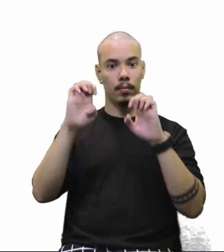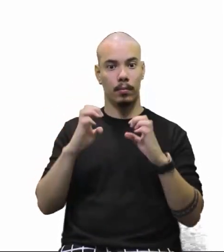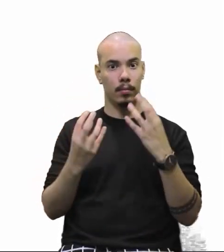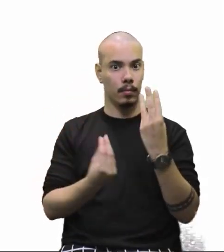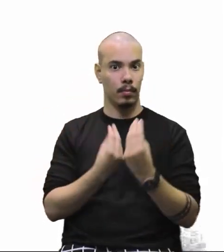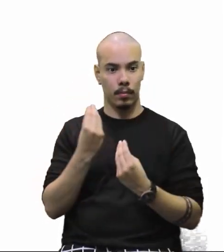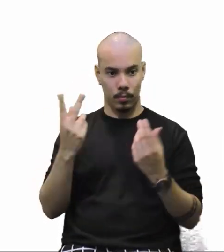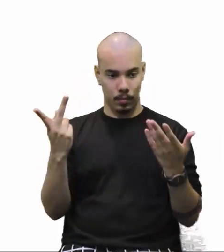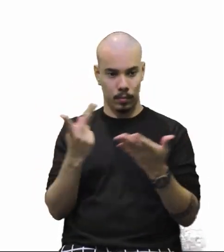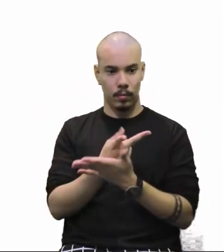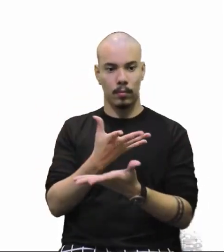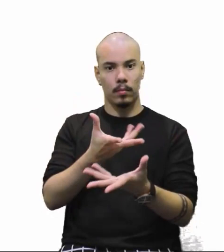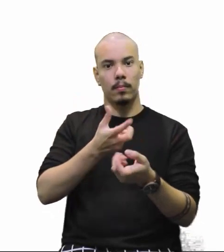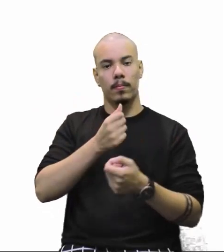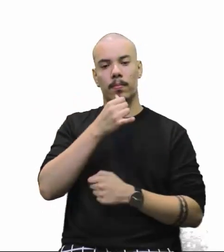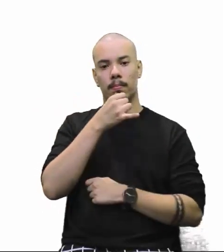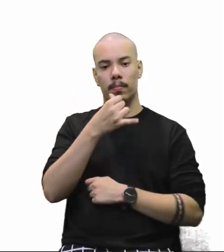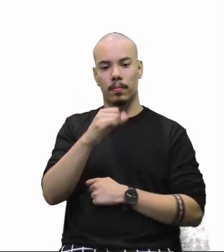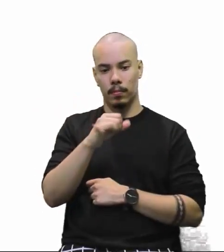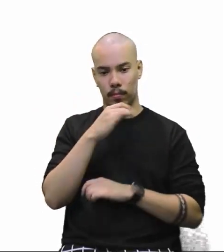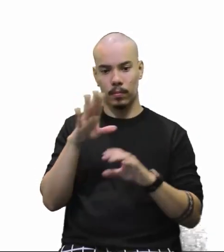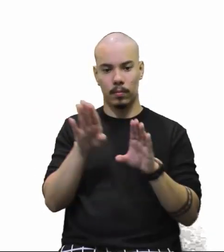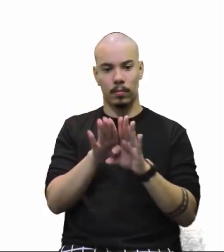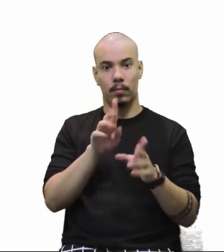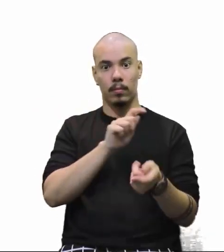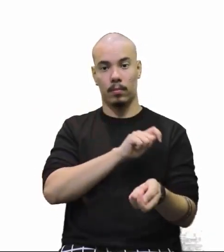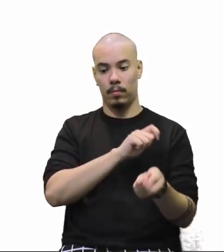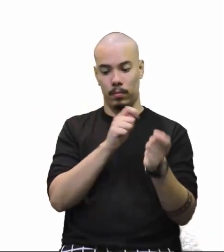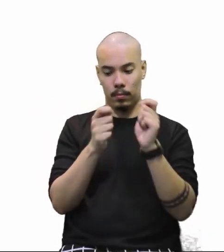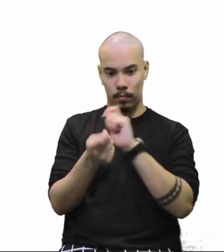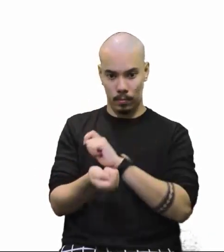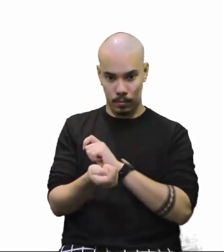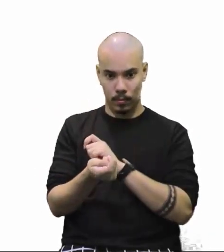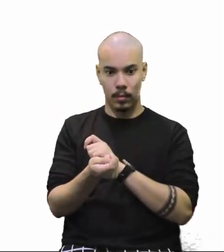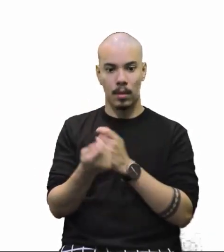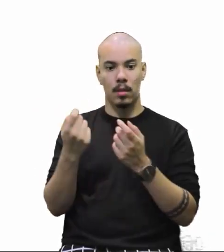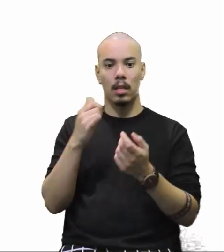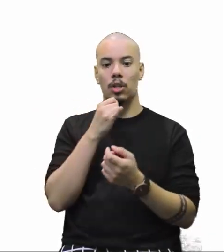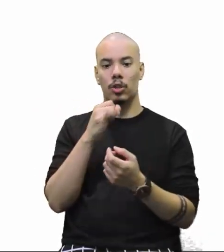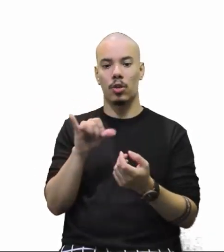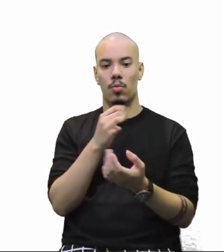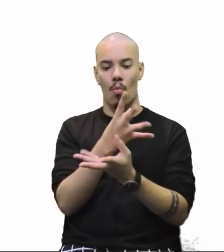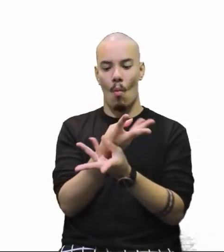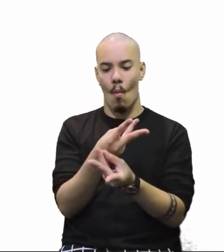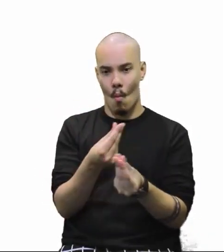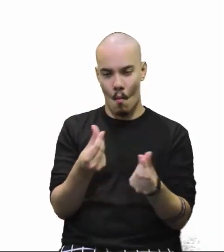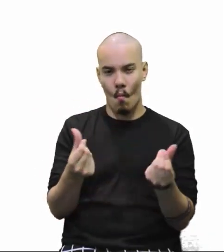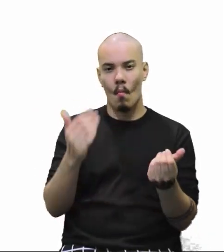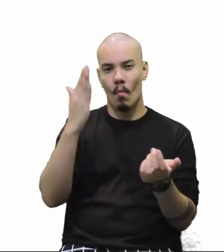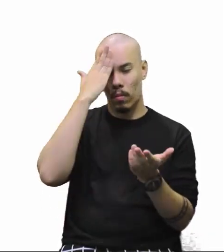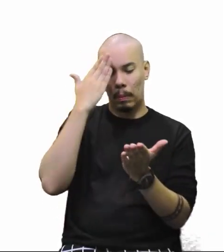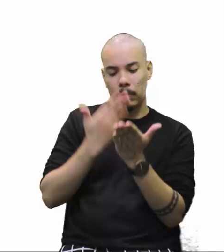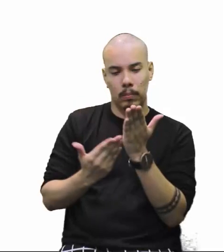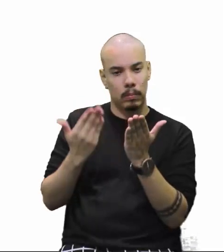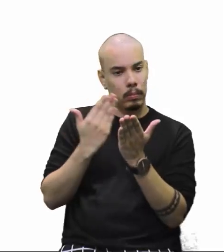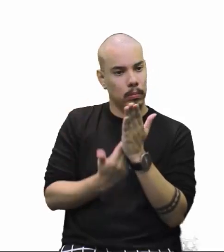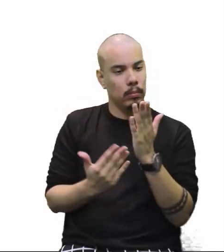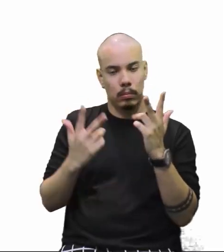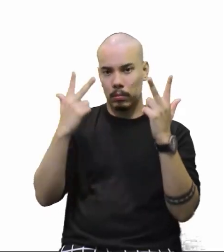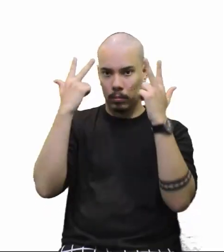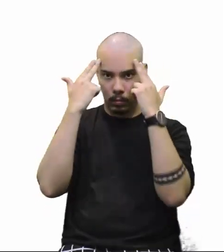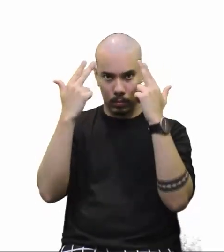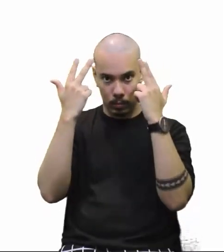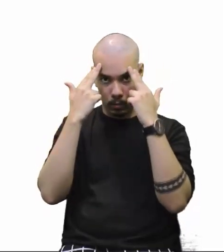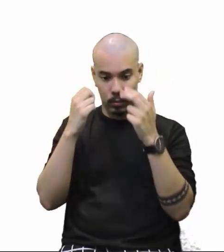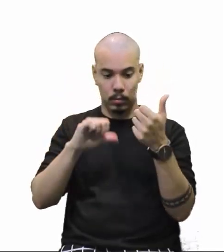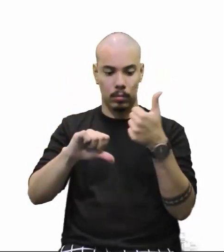receptor recebe energia elétrica e transforma, tem uma parte dissipada no seu interior, tanto o gerador como o receptor tem, e